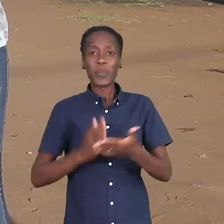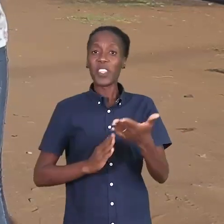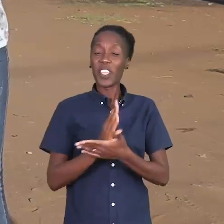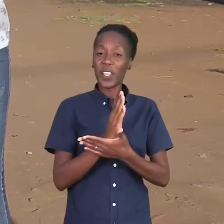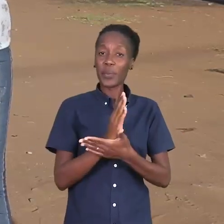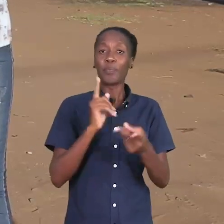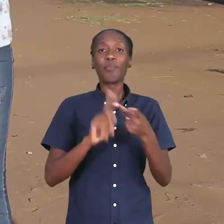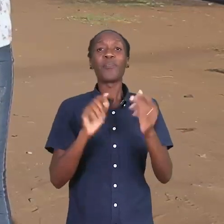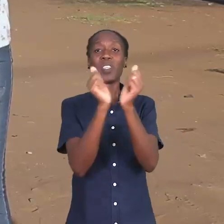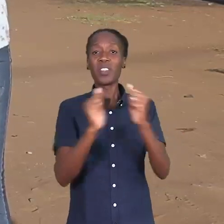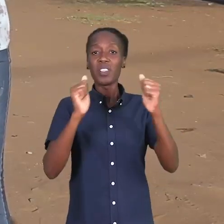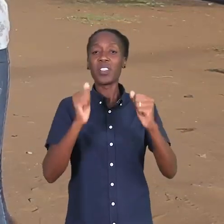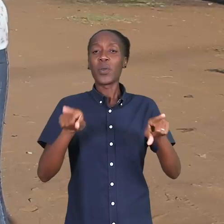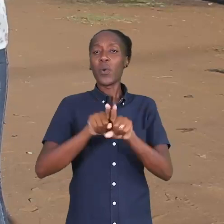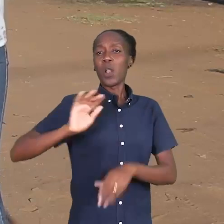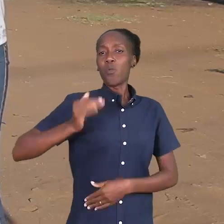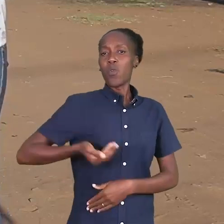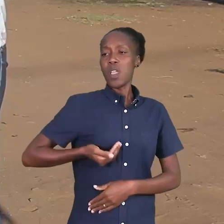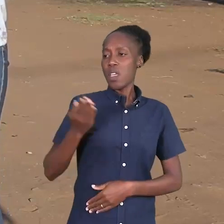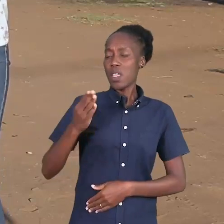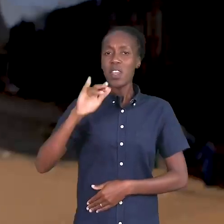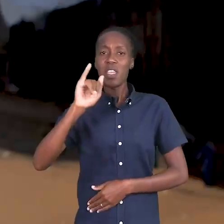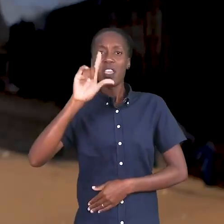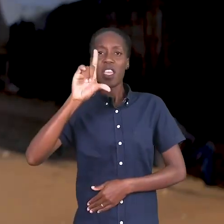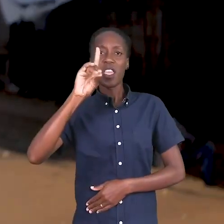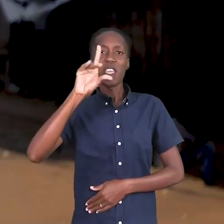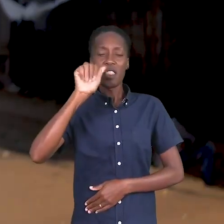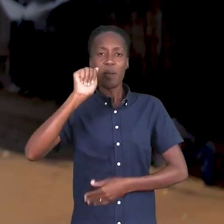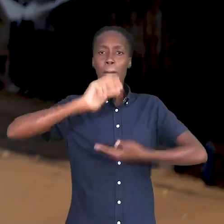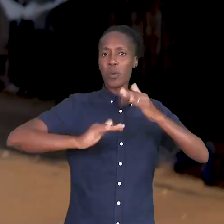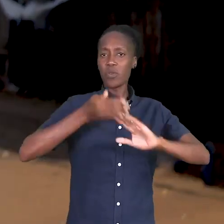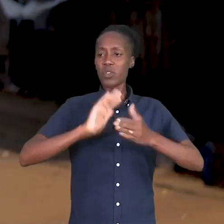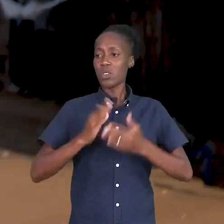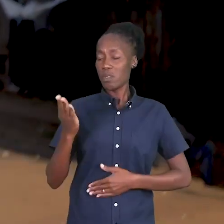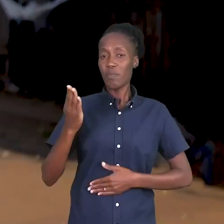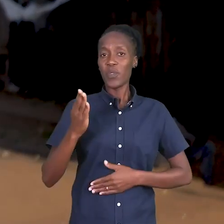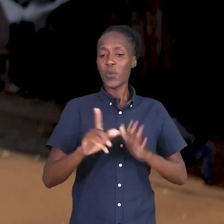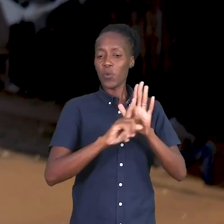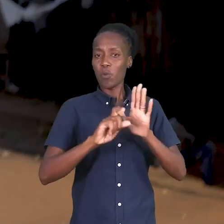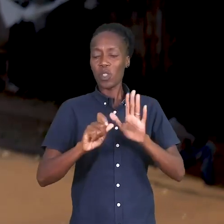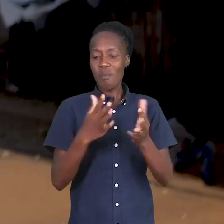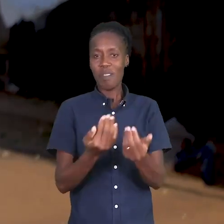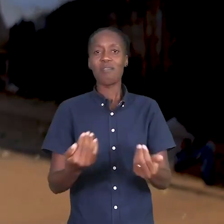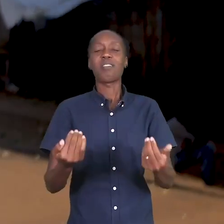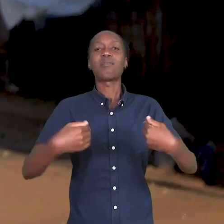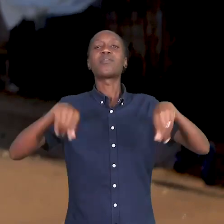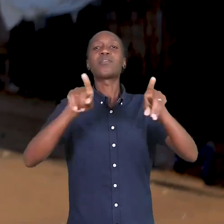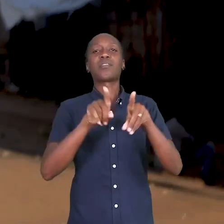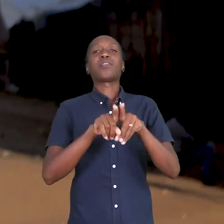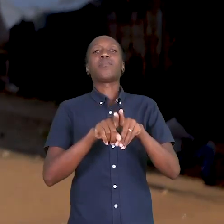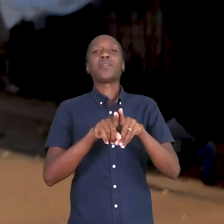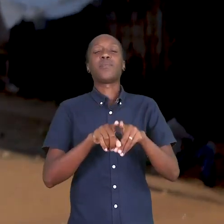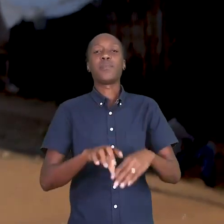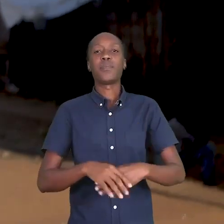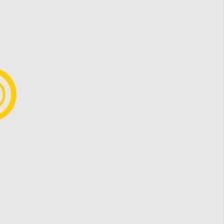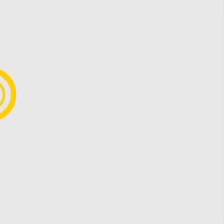estão cientes dos seus direitos e liberdade, assim como a professora Hilda, que é uma verdadeira inspiração para os mais novos